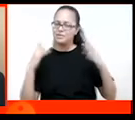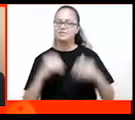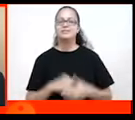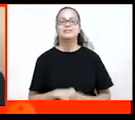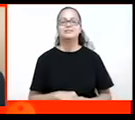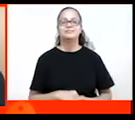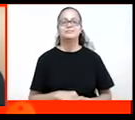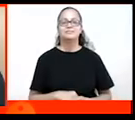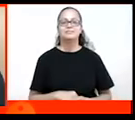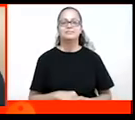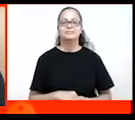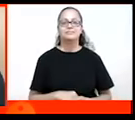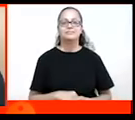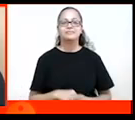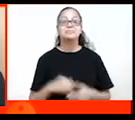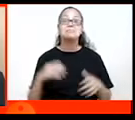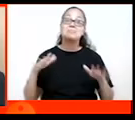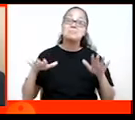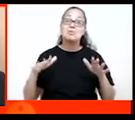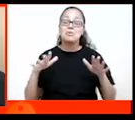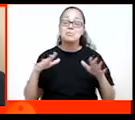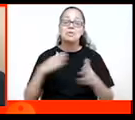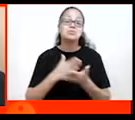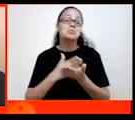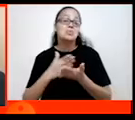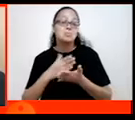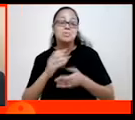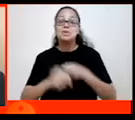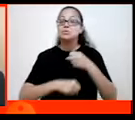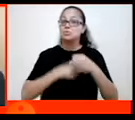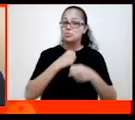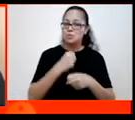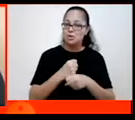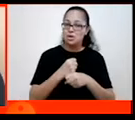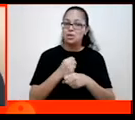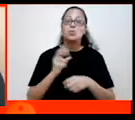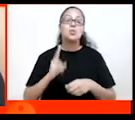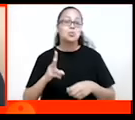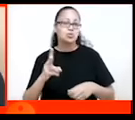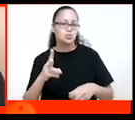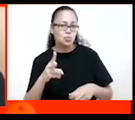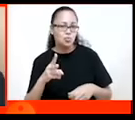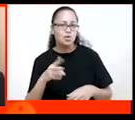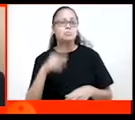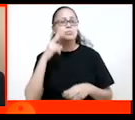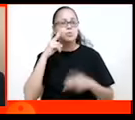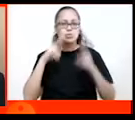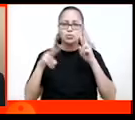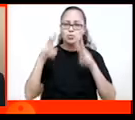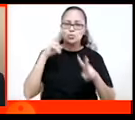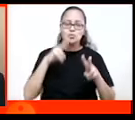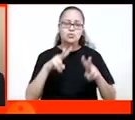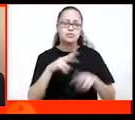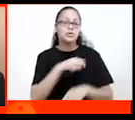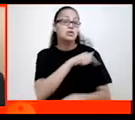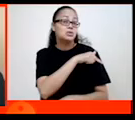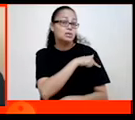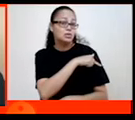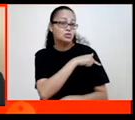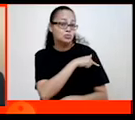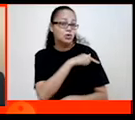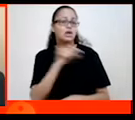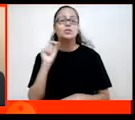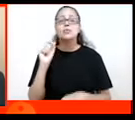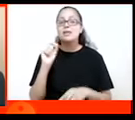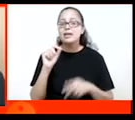esse processo aí. Provavelmente no início do ano que vem a gente continue se vendo, né? Quem está no sétimo ano, for continuar aí na